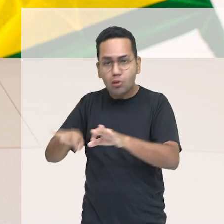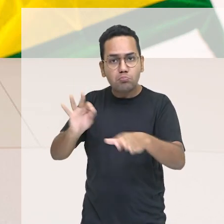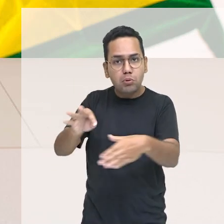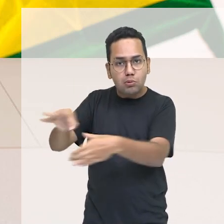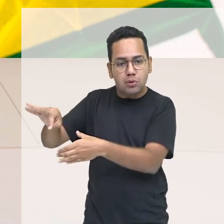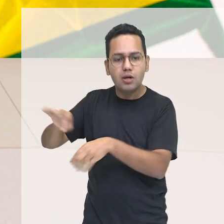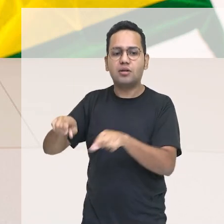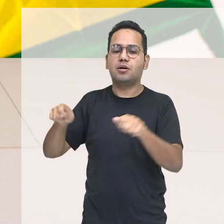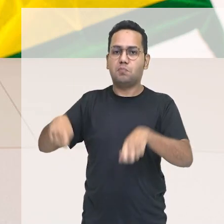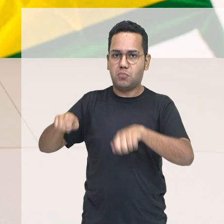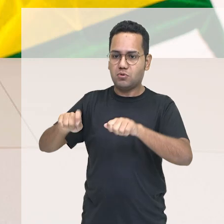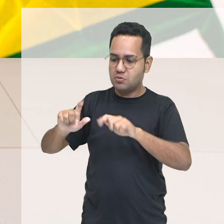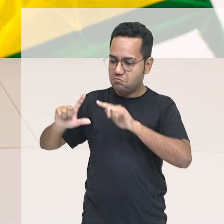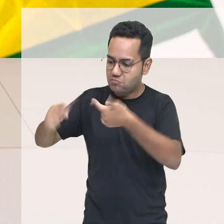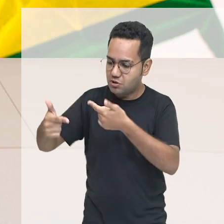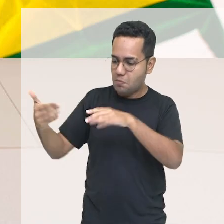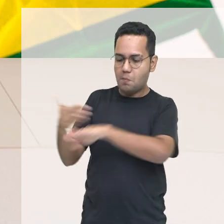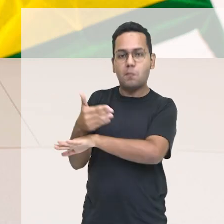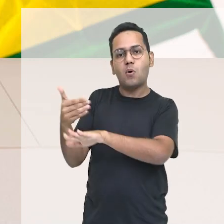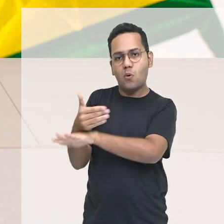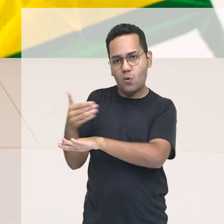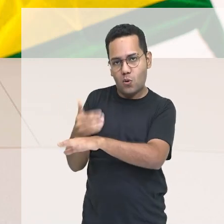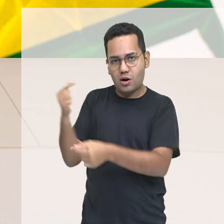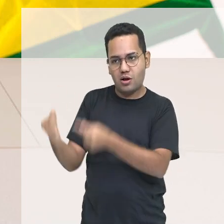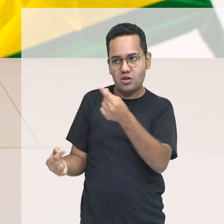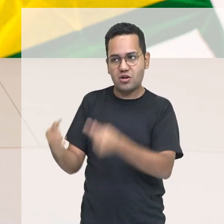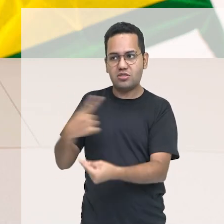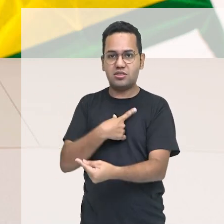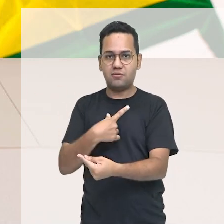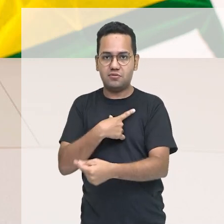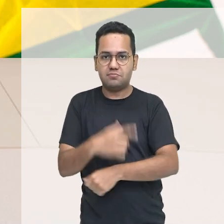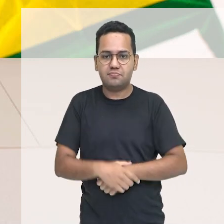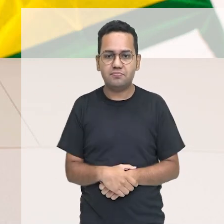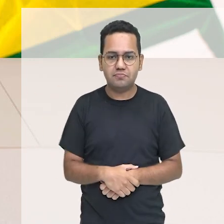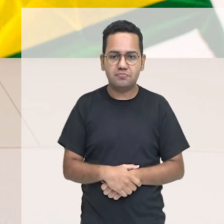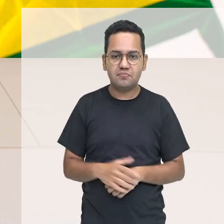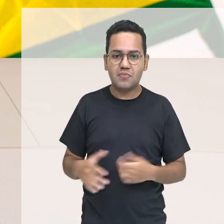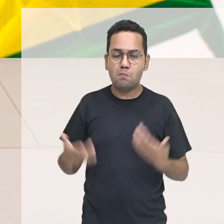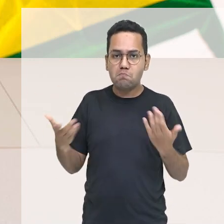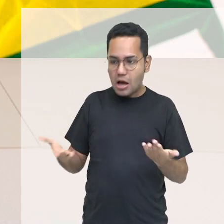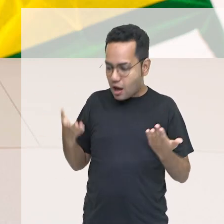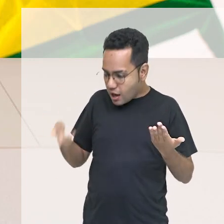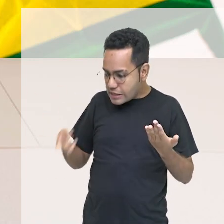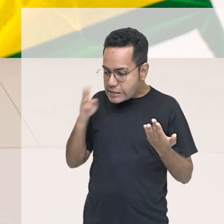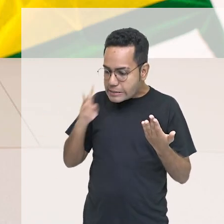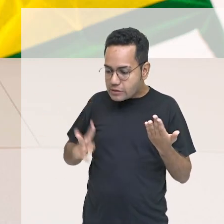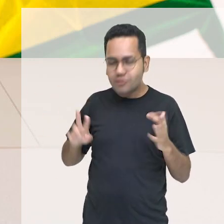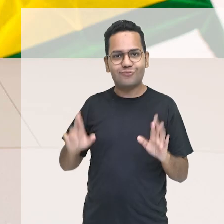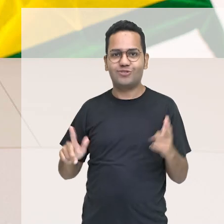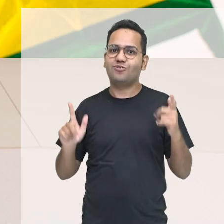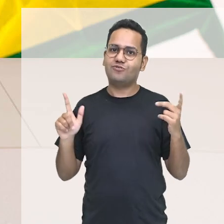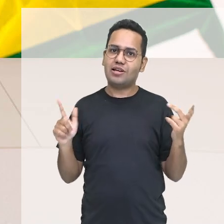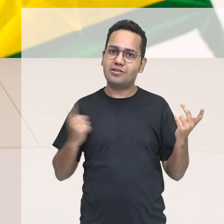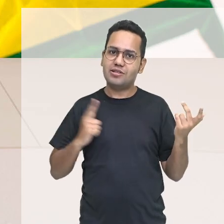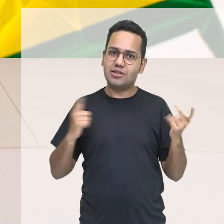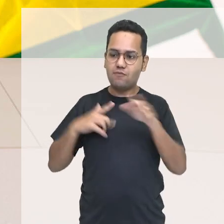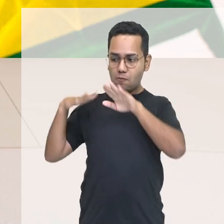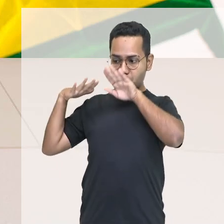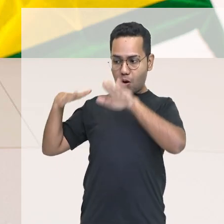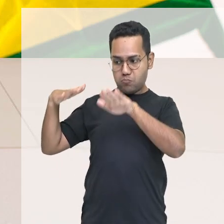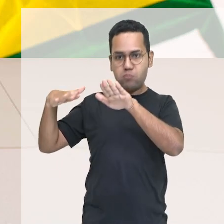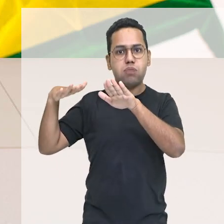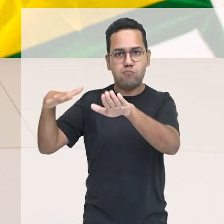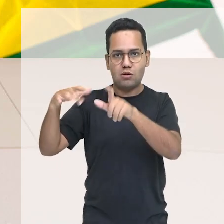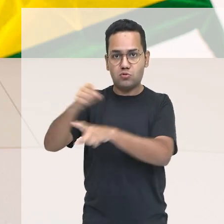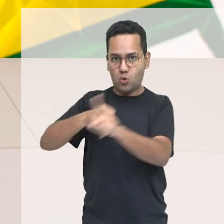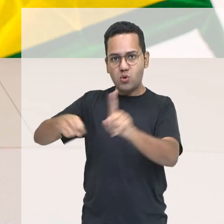Desta forma, lá no México teve um contexto histórico diferenciado de movimentação popular para